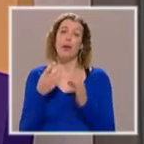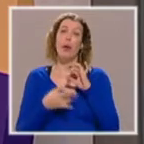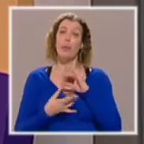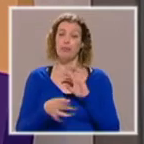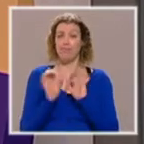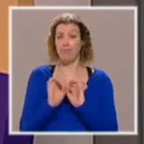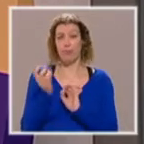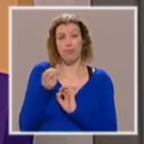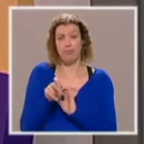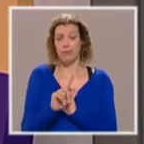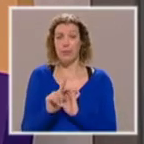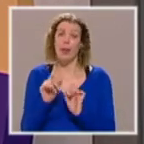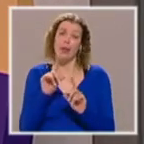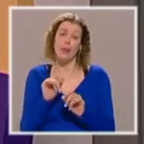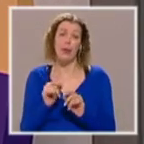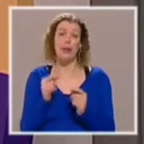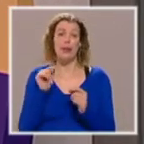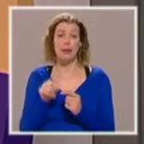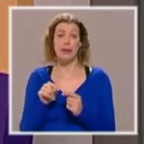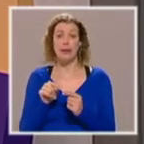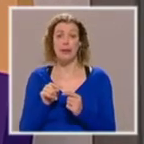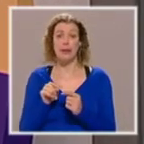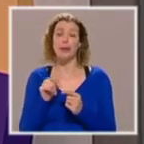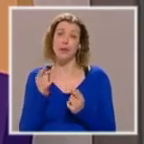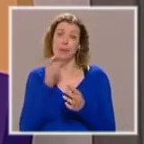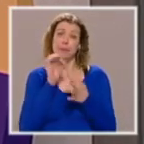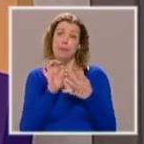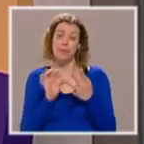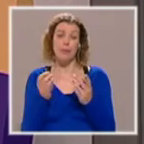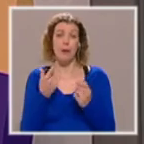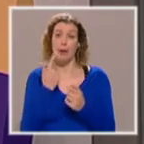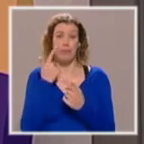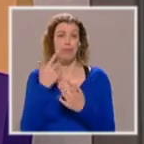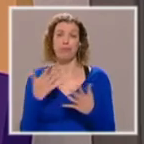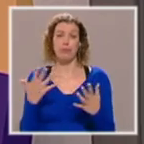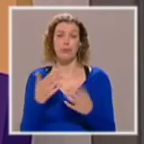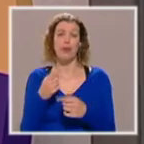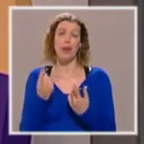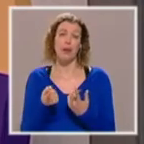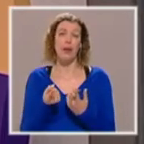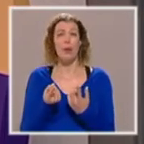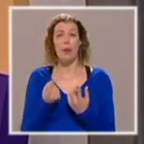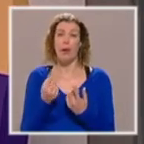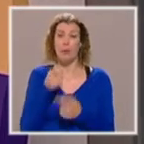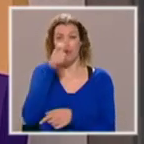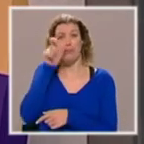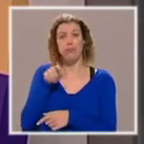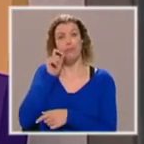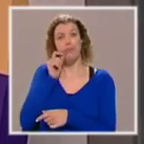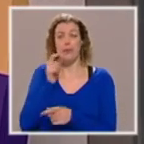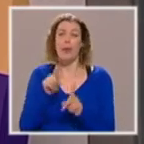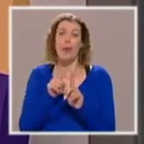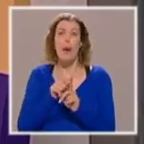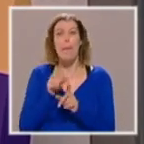e obrigatoriamente não se manifestam esses caracteres. O indivíduo terá sempre uma característica de